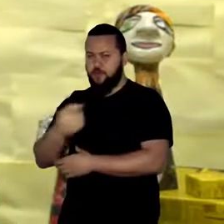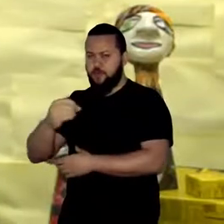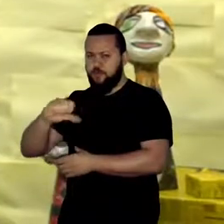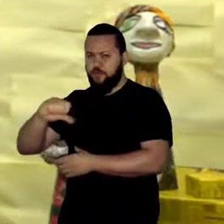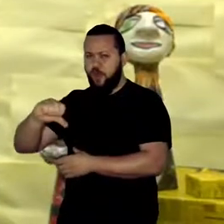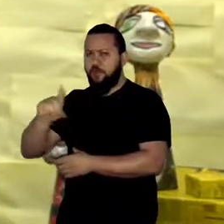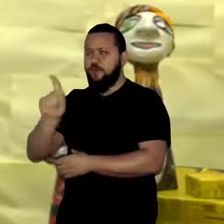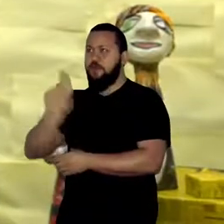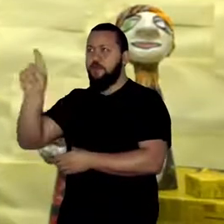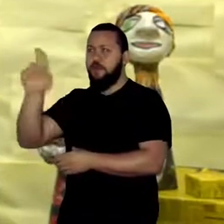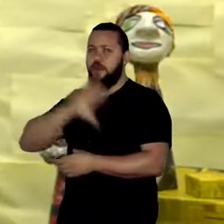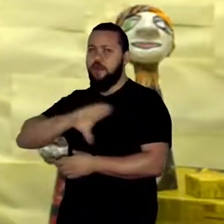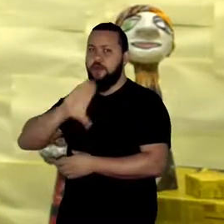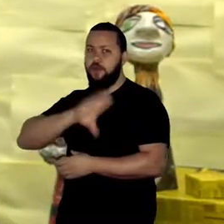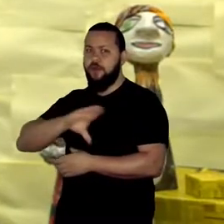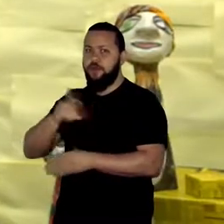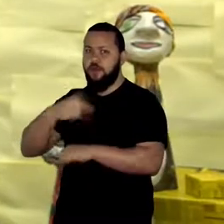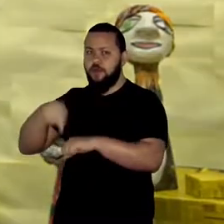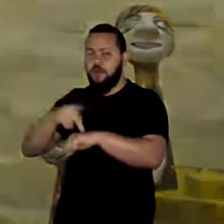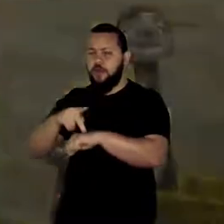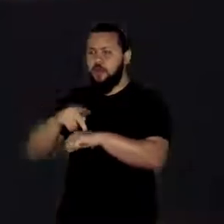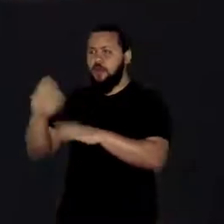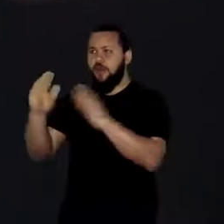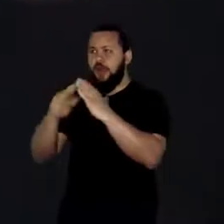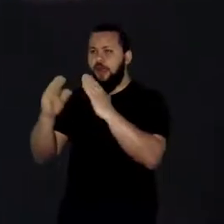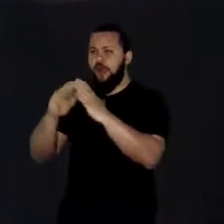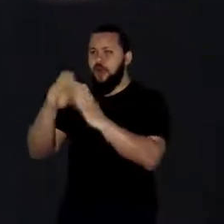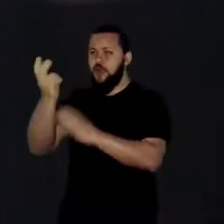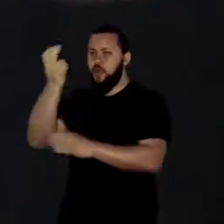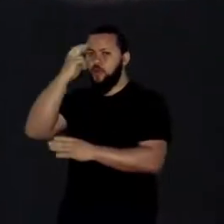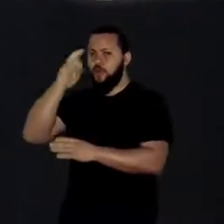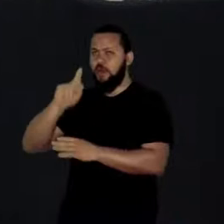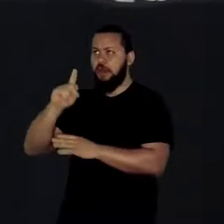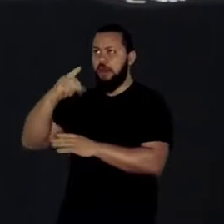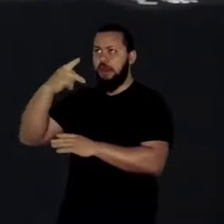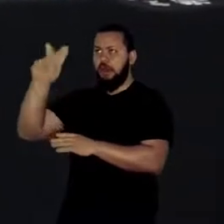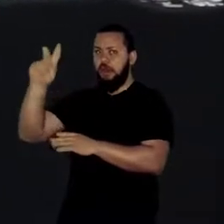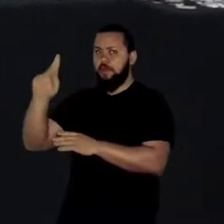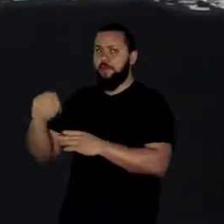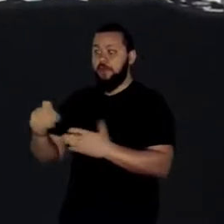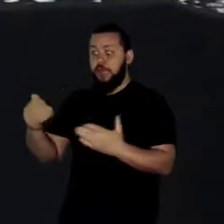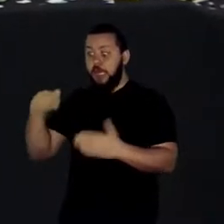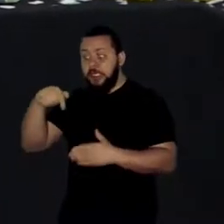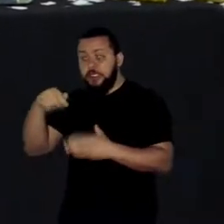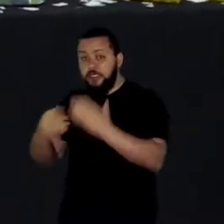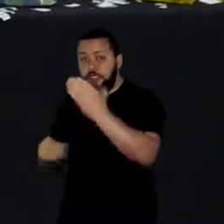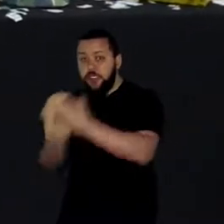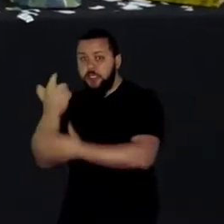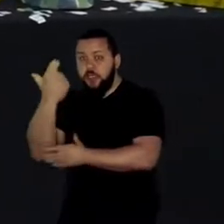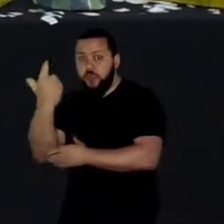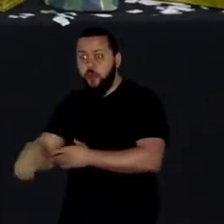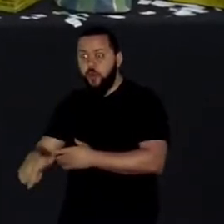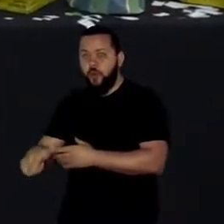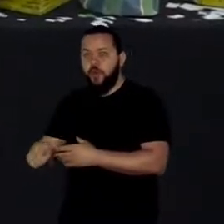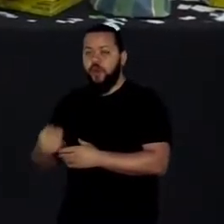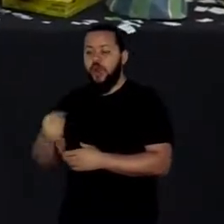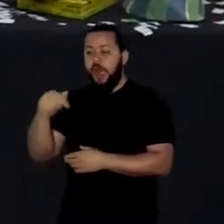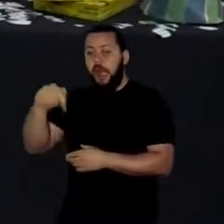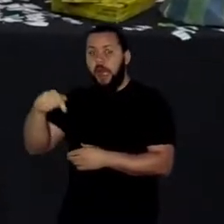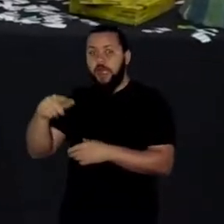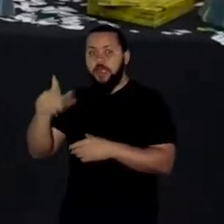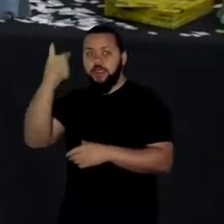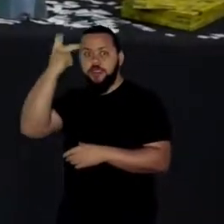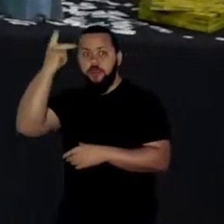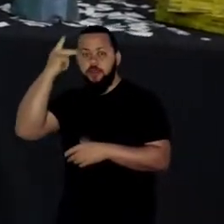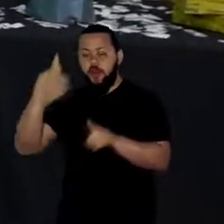para o Festival Casa Mágica de Valongo do Volga. Essa exposição foi montada mais uma única vez no Brasil, em Bauru, no